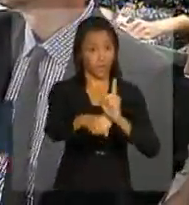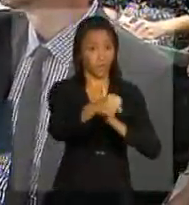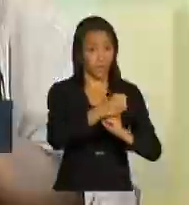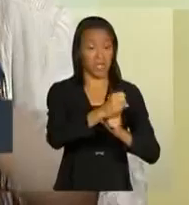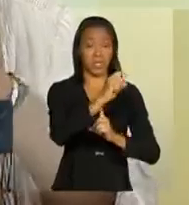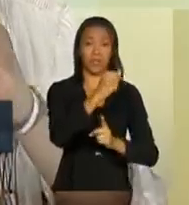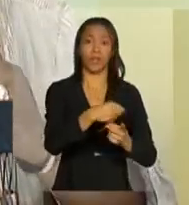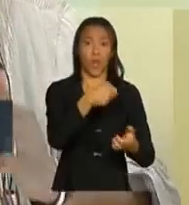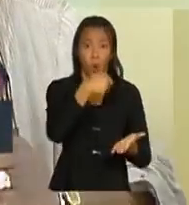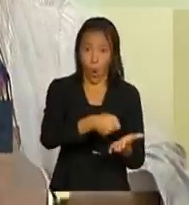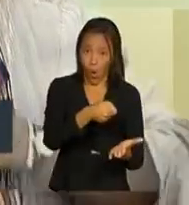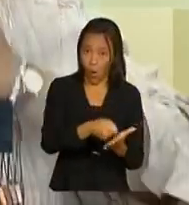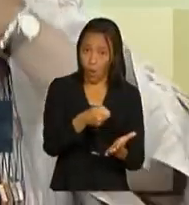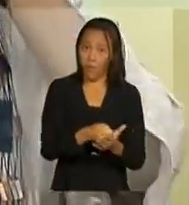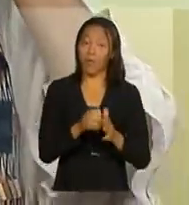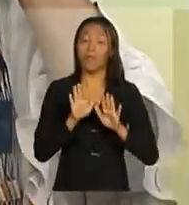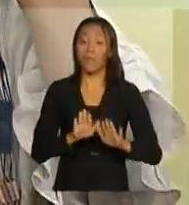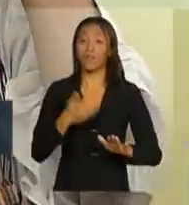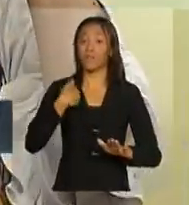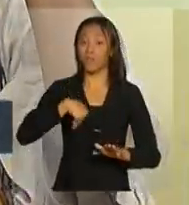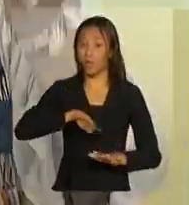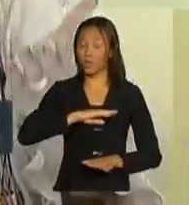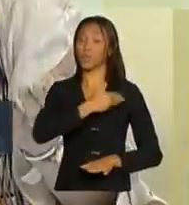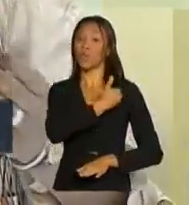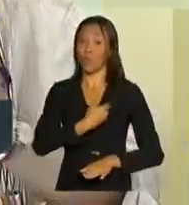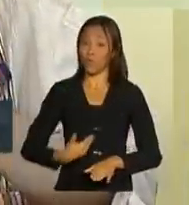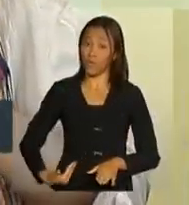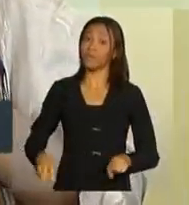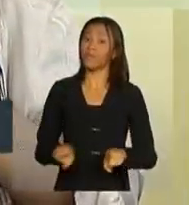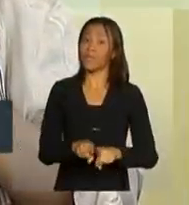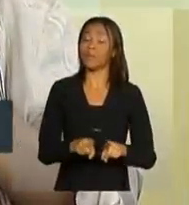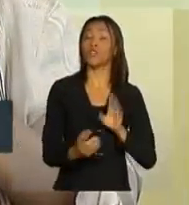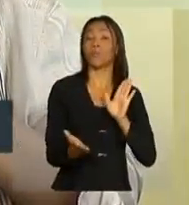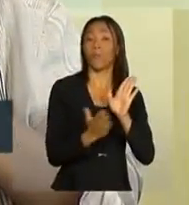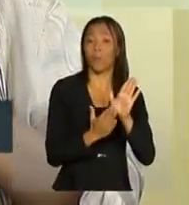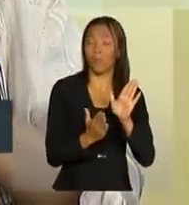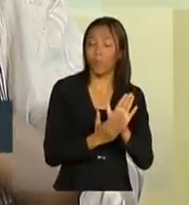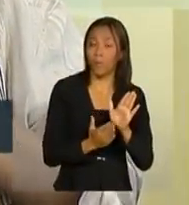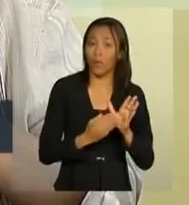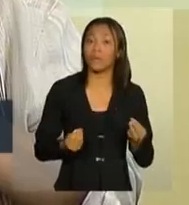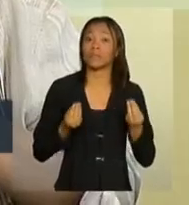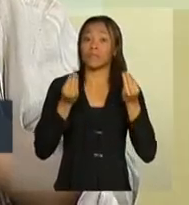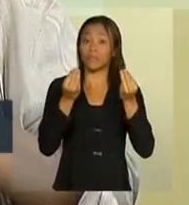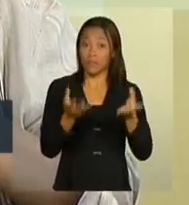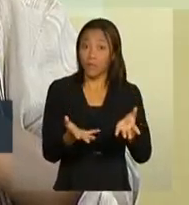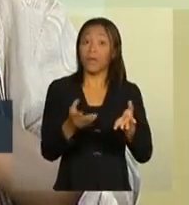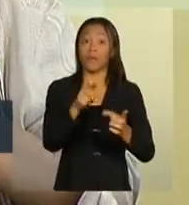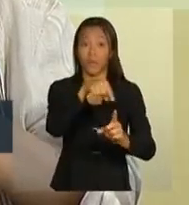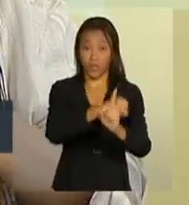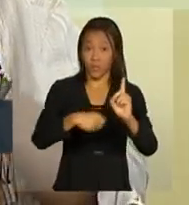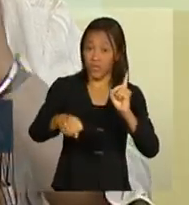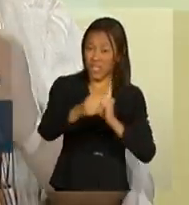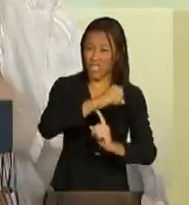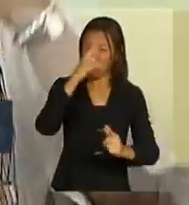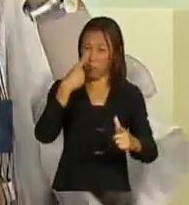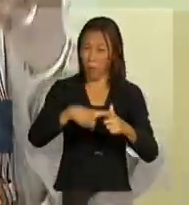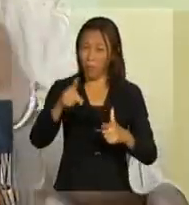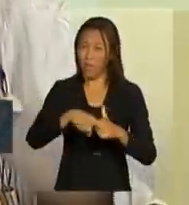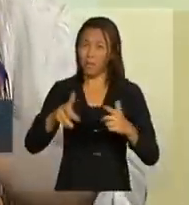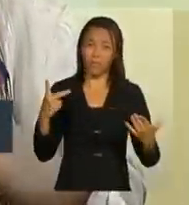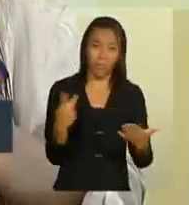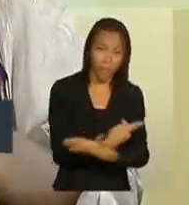coloca, mas enquanto governo de também propor paraa sociedade problemas e questões que